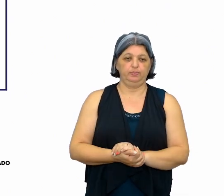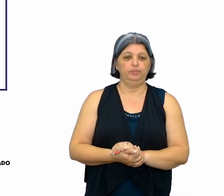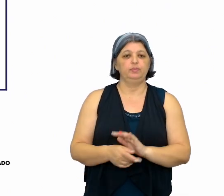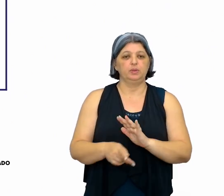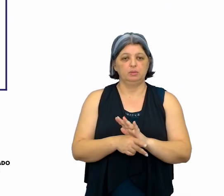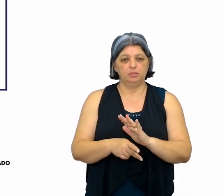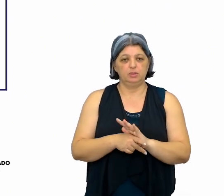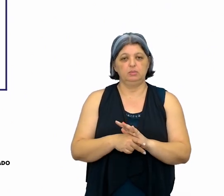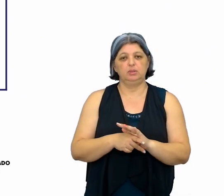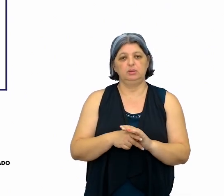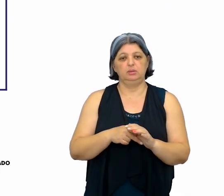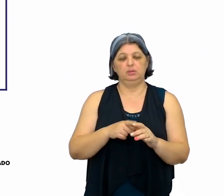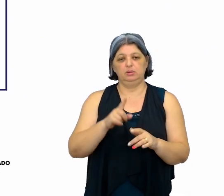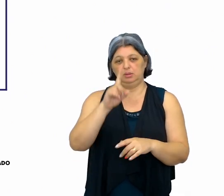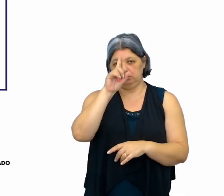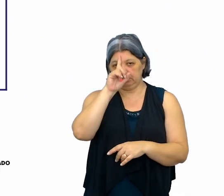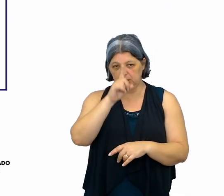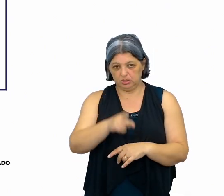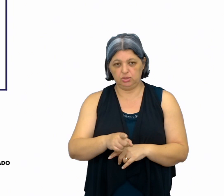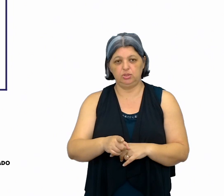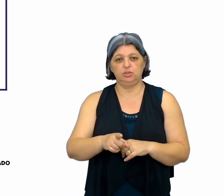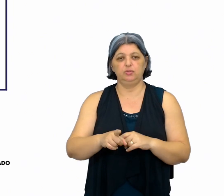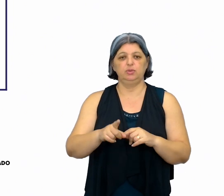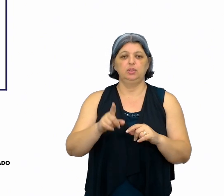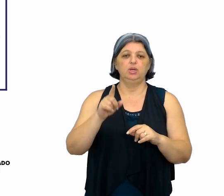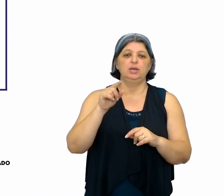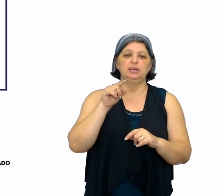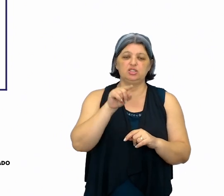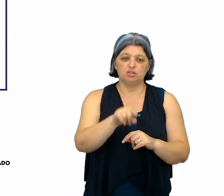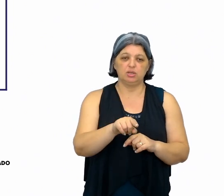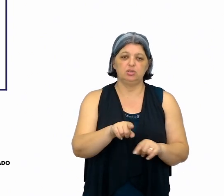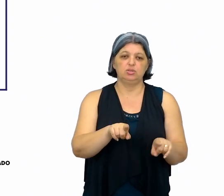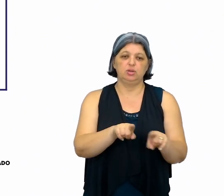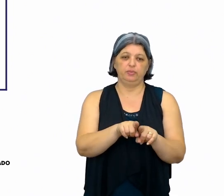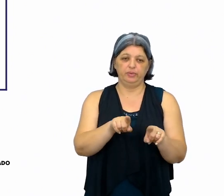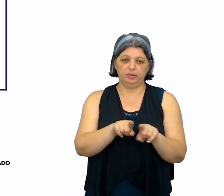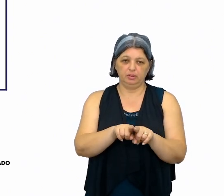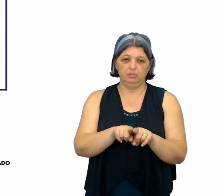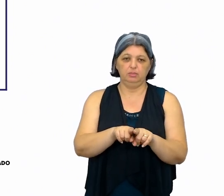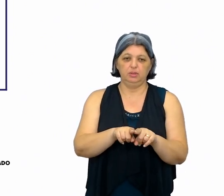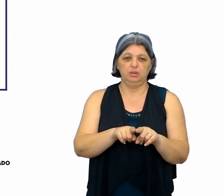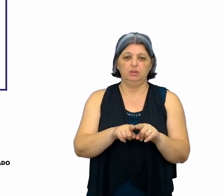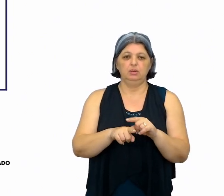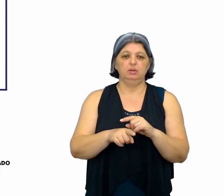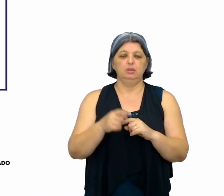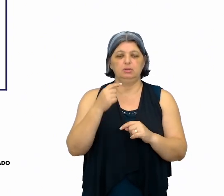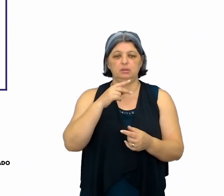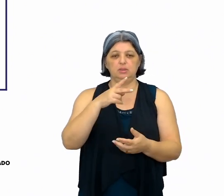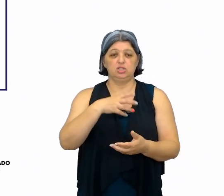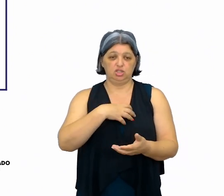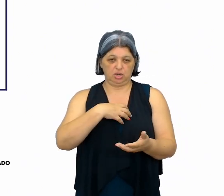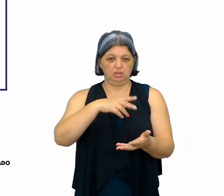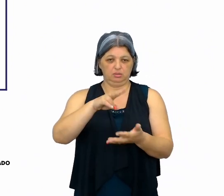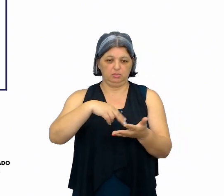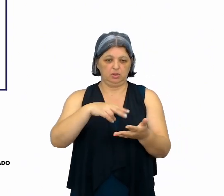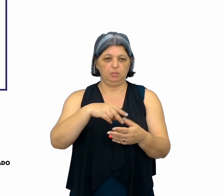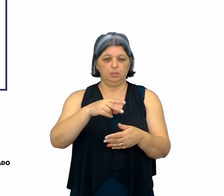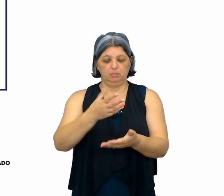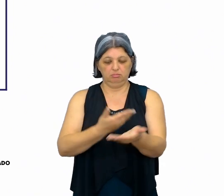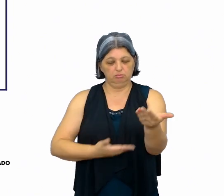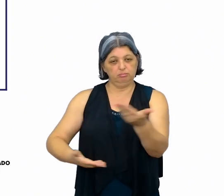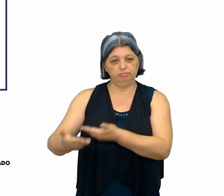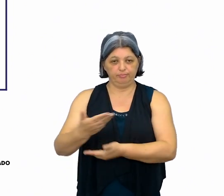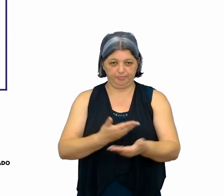imperativo, infinitivo e no modo indicativo. Muito bem, é esse o tipo de leitura, a leitura colaborativa,